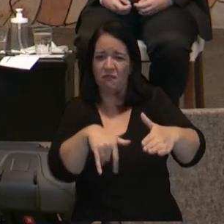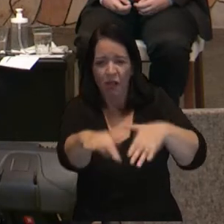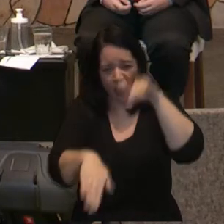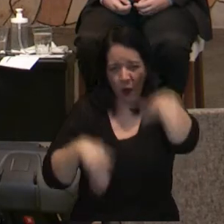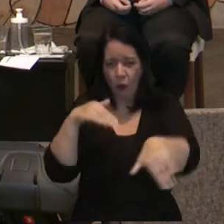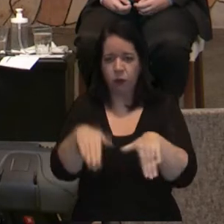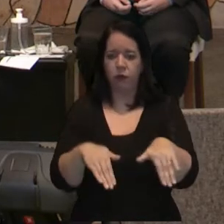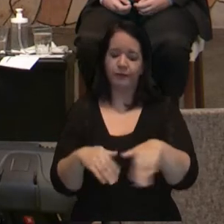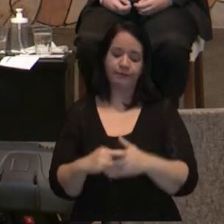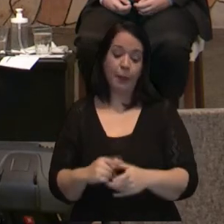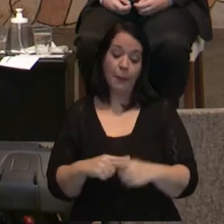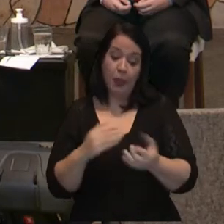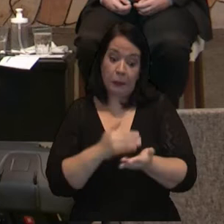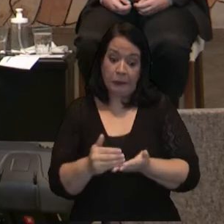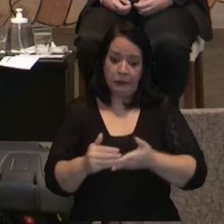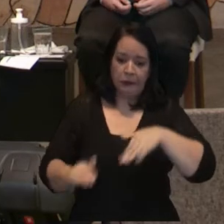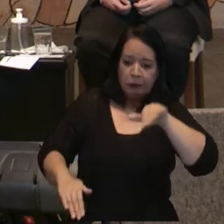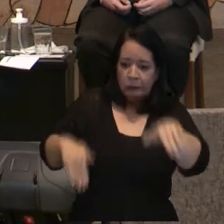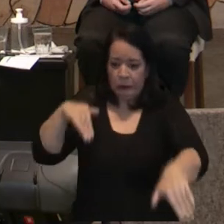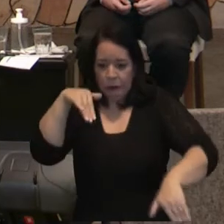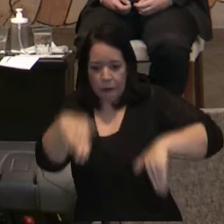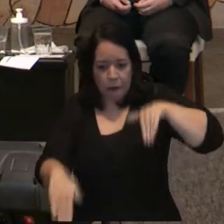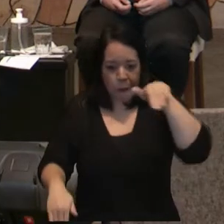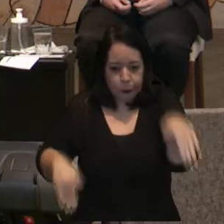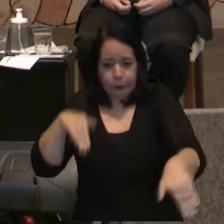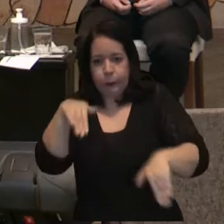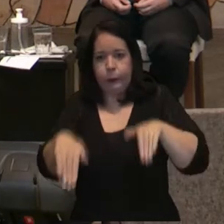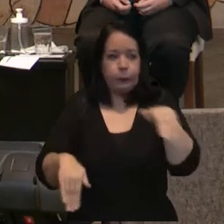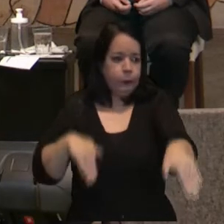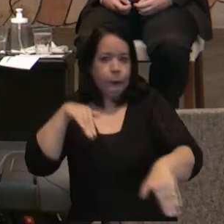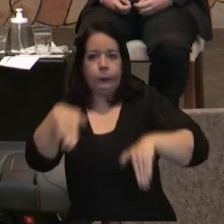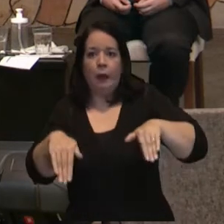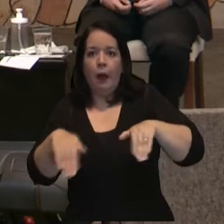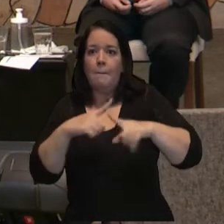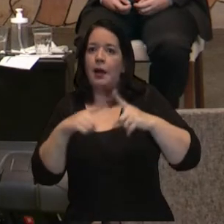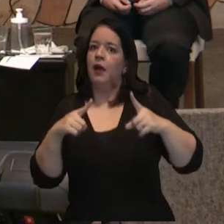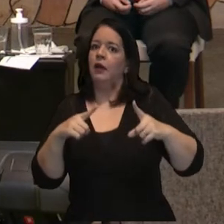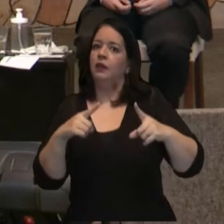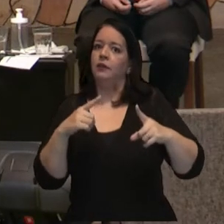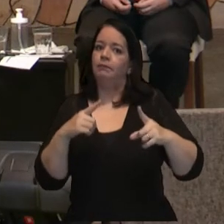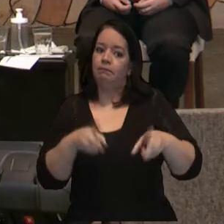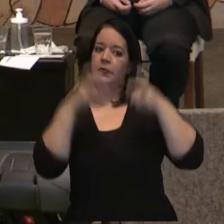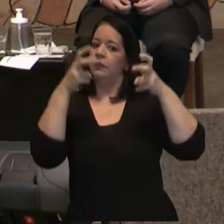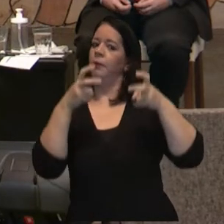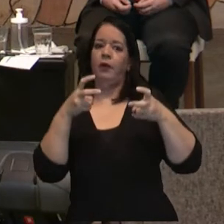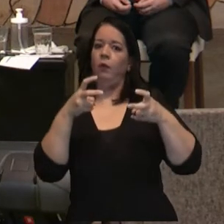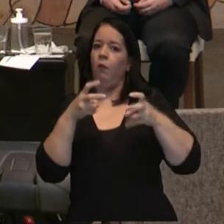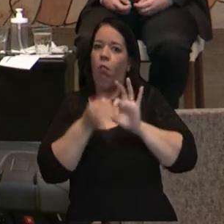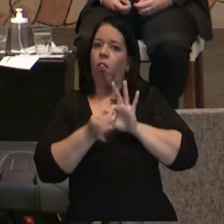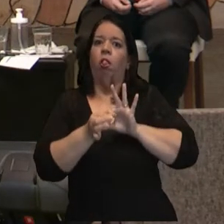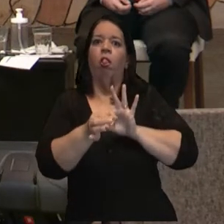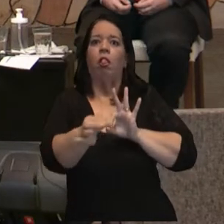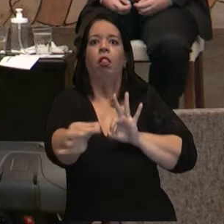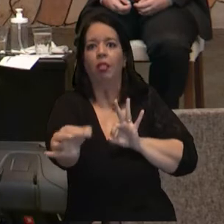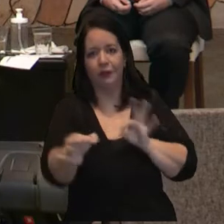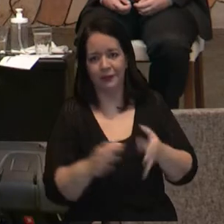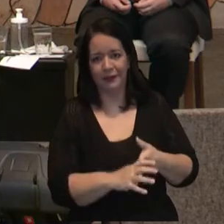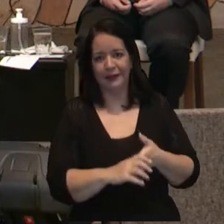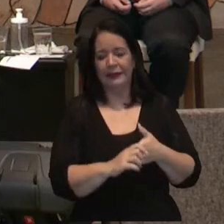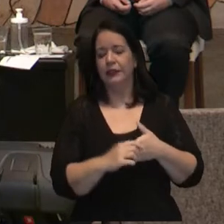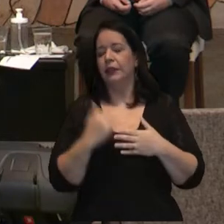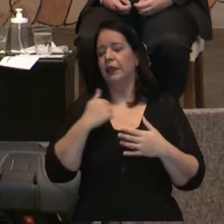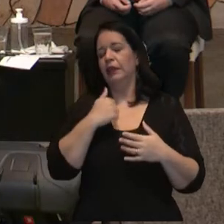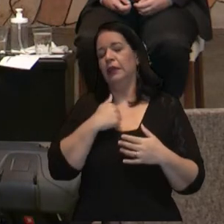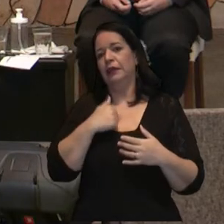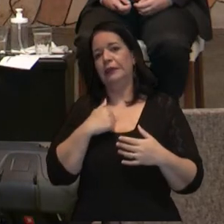Heron, eu estava querendo cuidar da minha vida, de me salvar. E no meio daquele oceano, bem no meio daquele